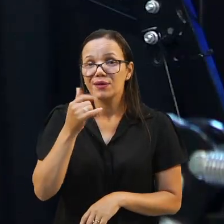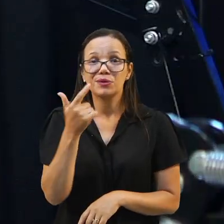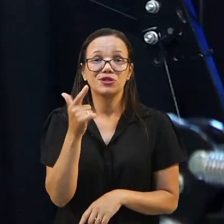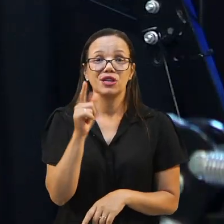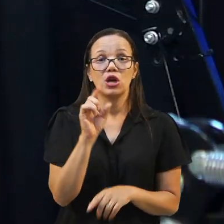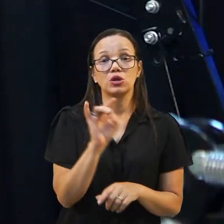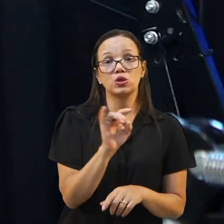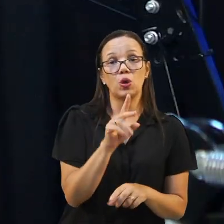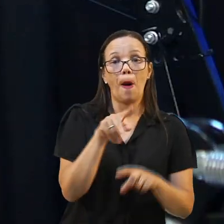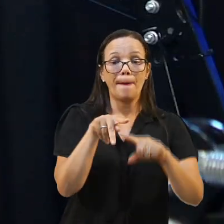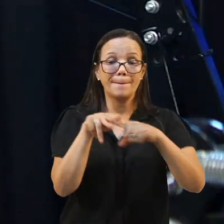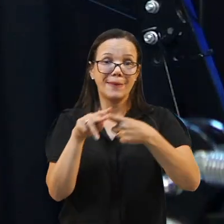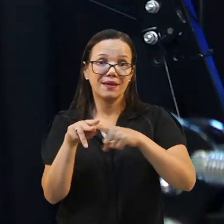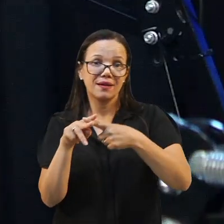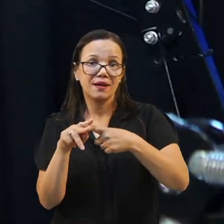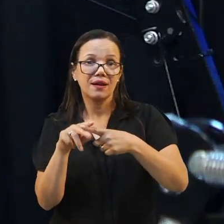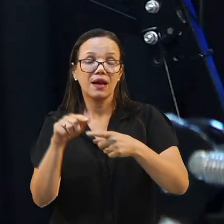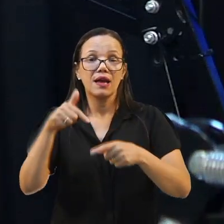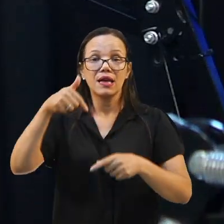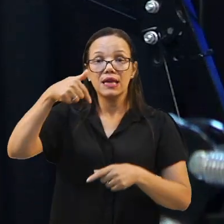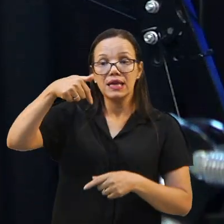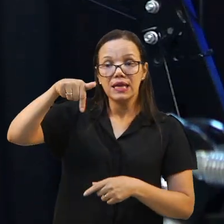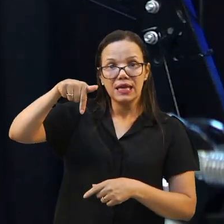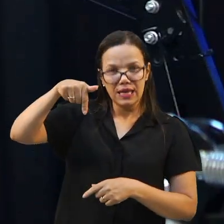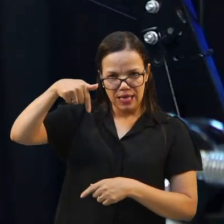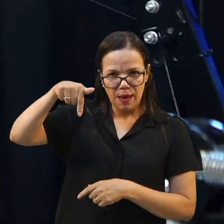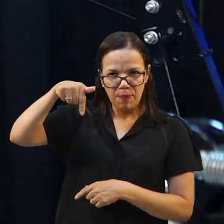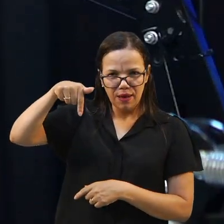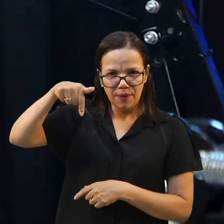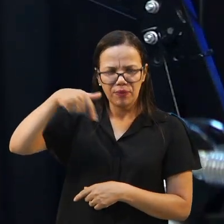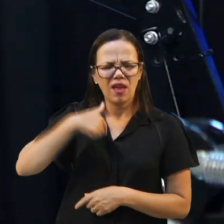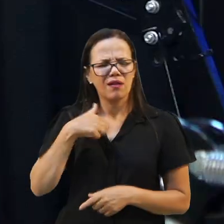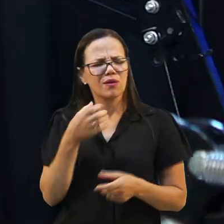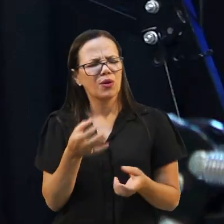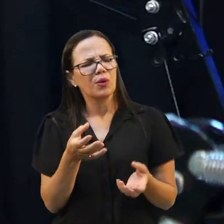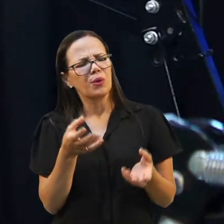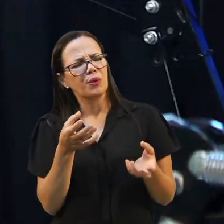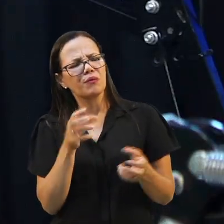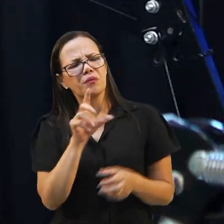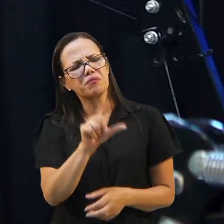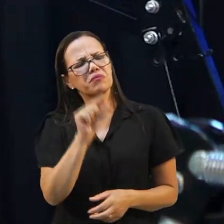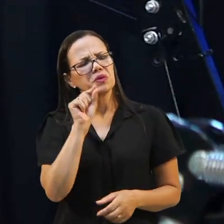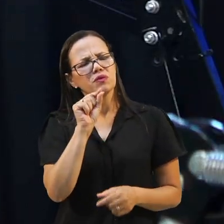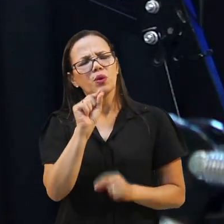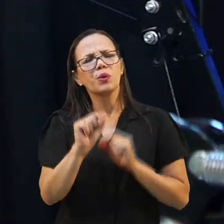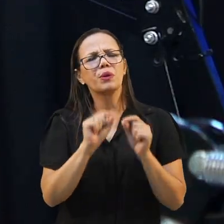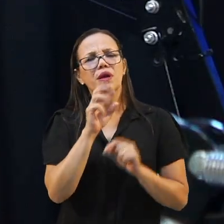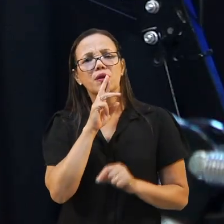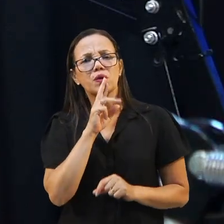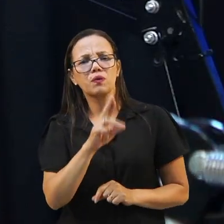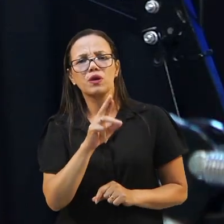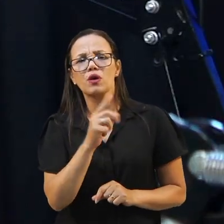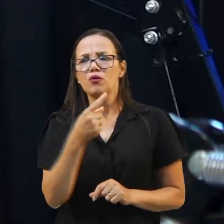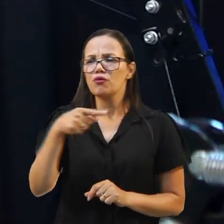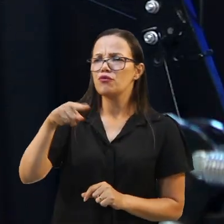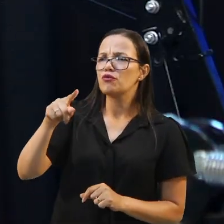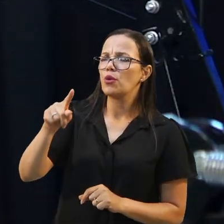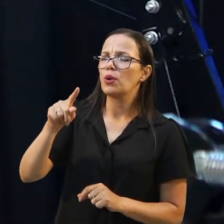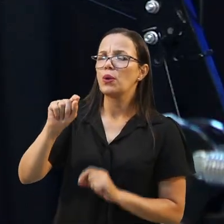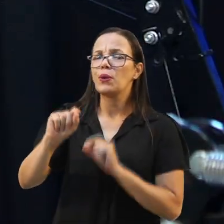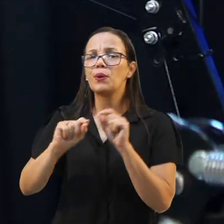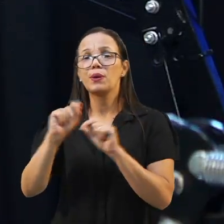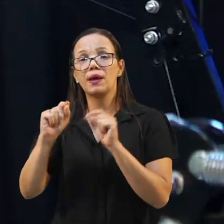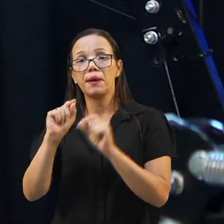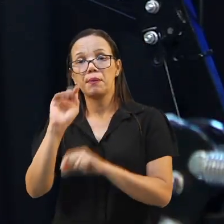engenharia química, só. E então eu resolvi arriscar, fui para Belo Horizonte, tinha